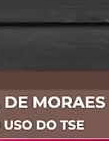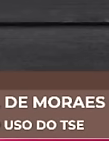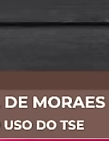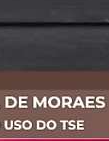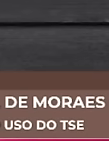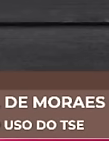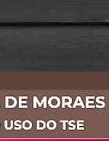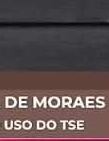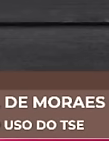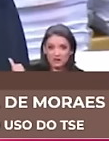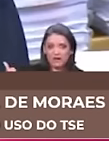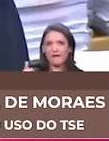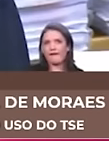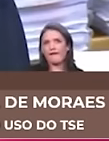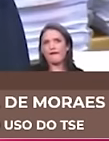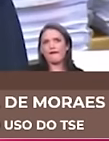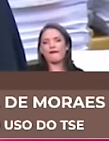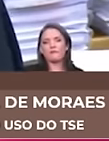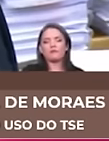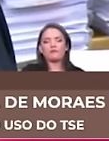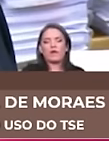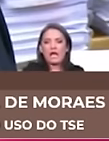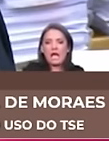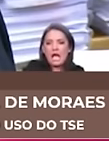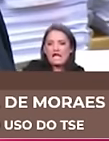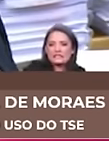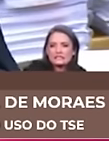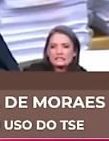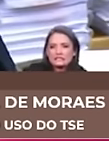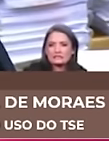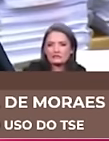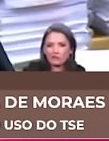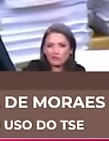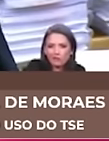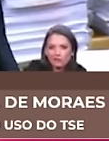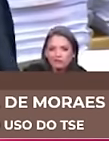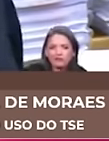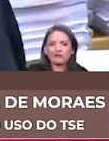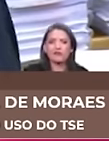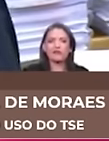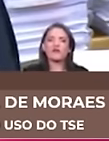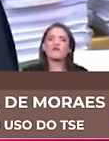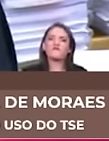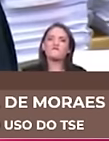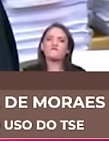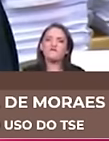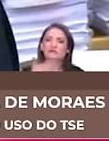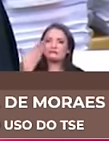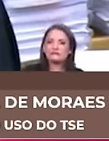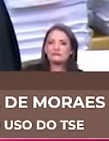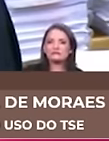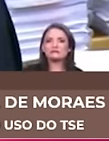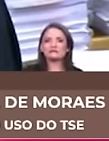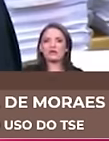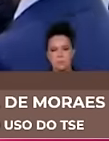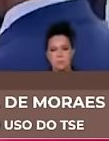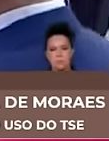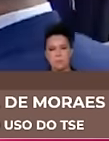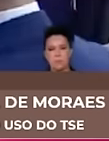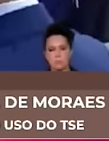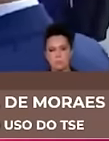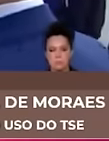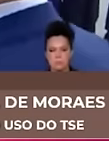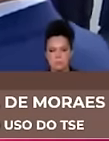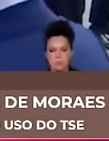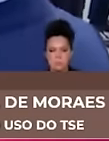2022 a a do órgão de combate à desinformação do TSE para abastecer o inquérito